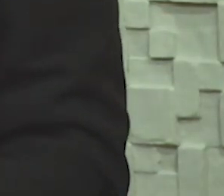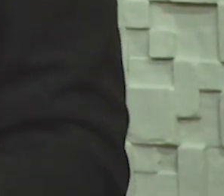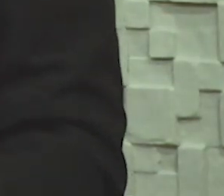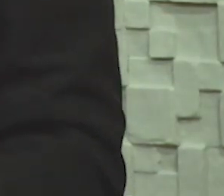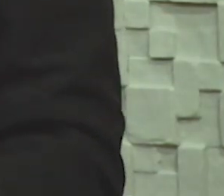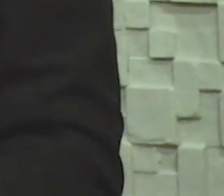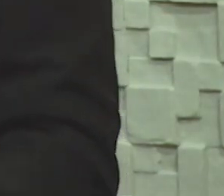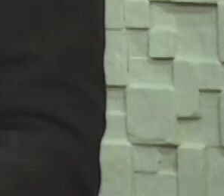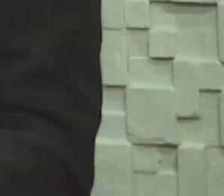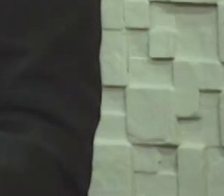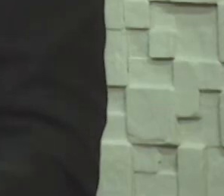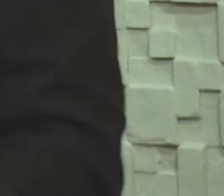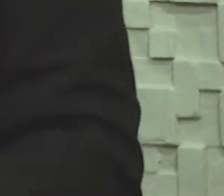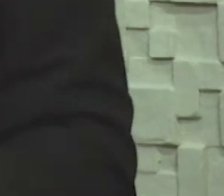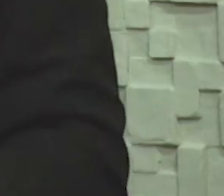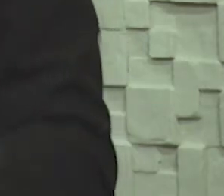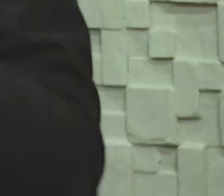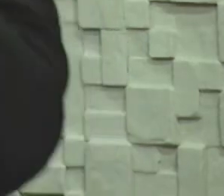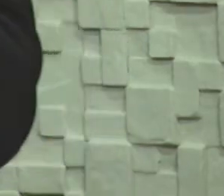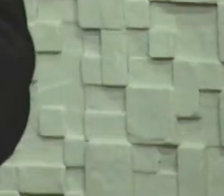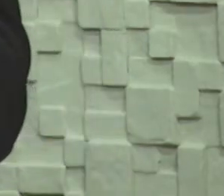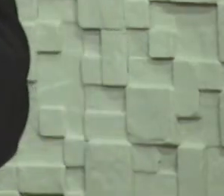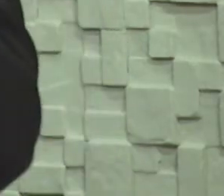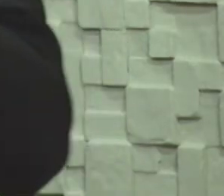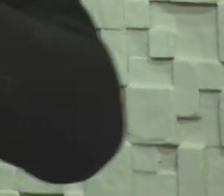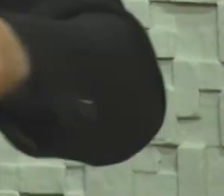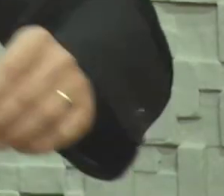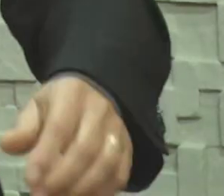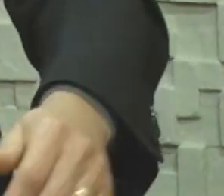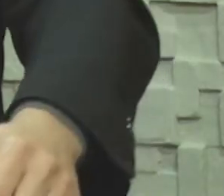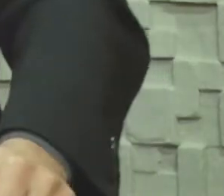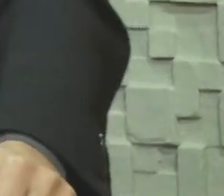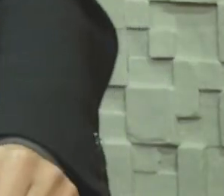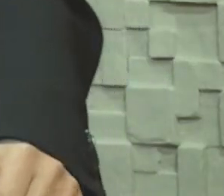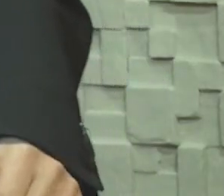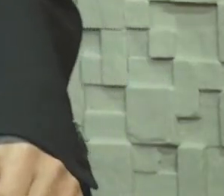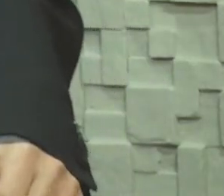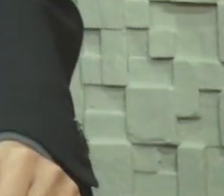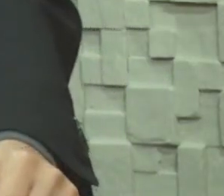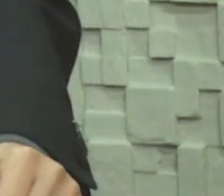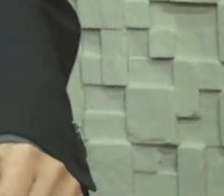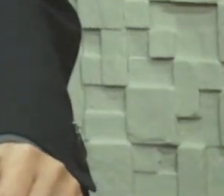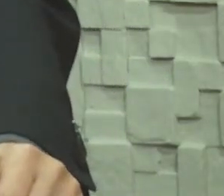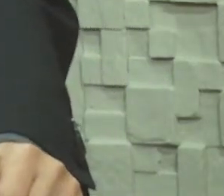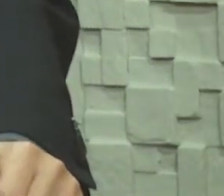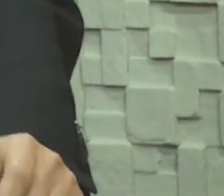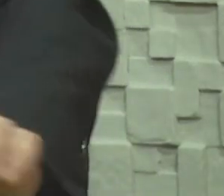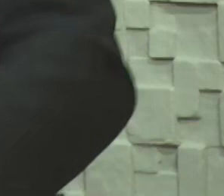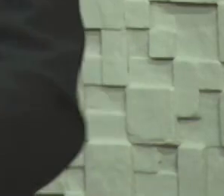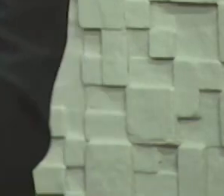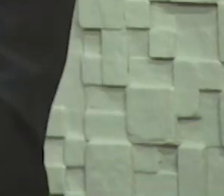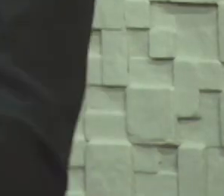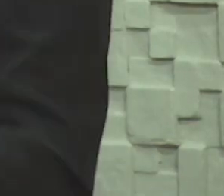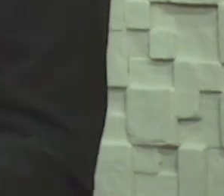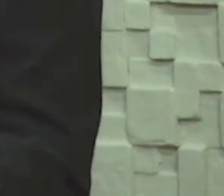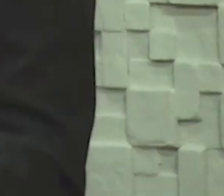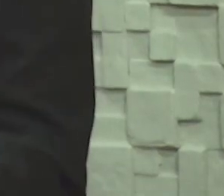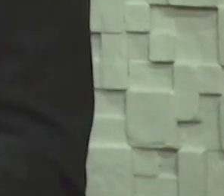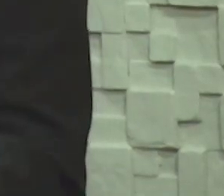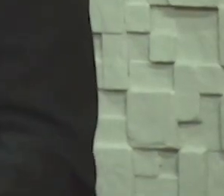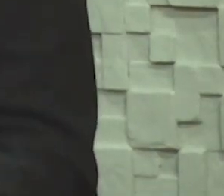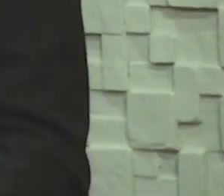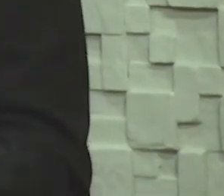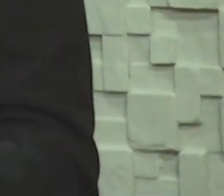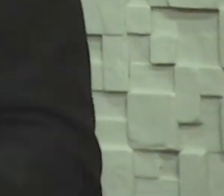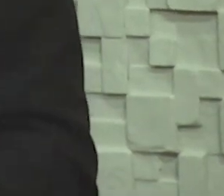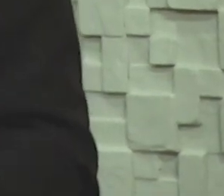da dessas enfermidades que acabam provocando essa enfermidade então seria isso senhor presidente agradecer aí